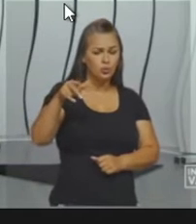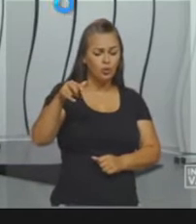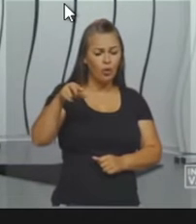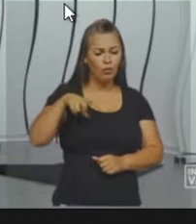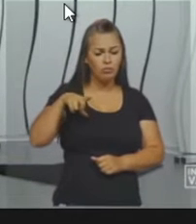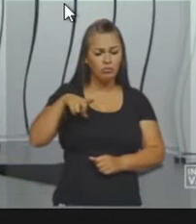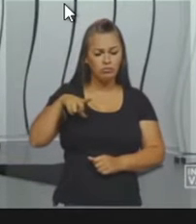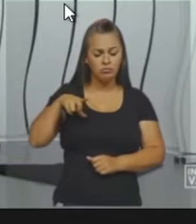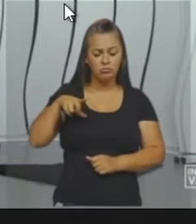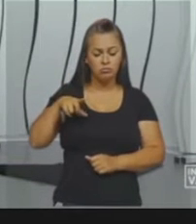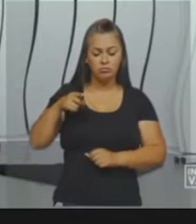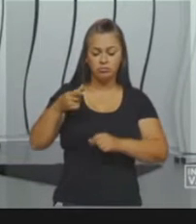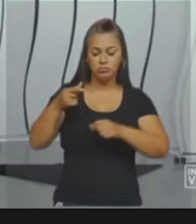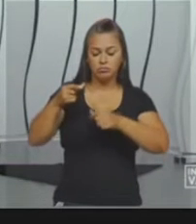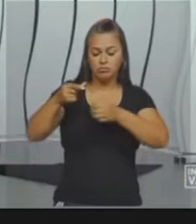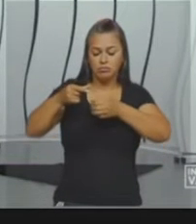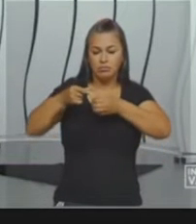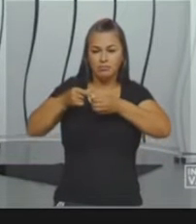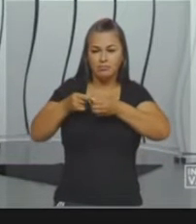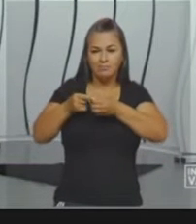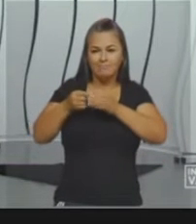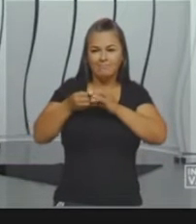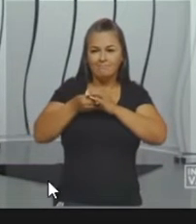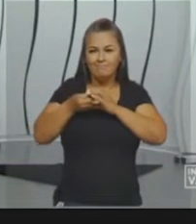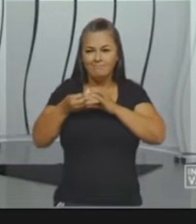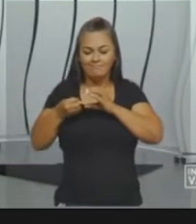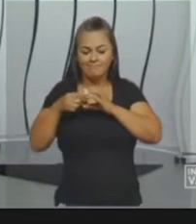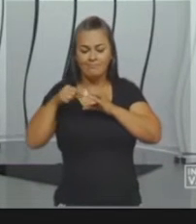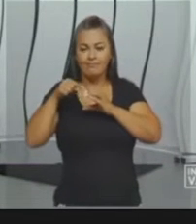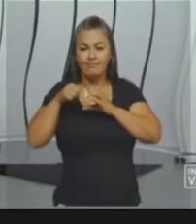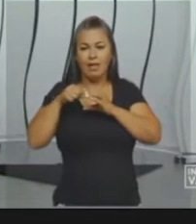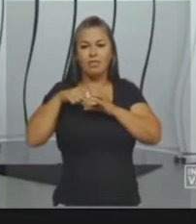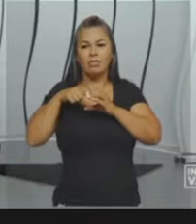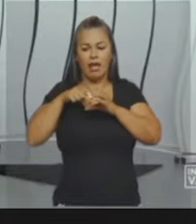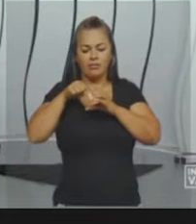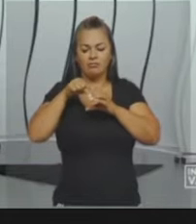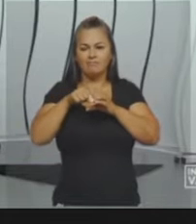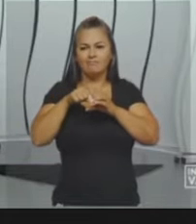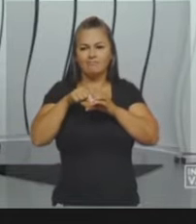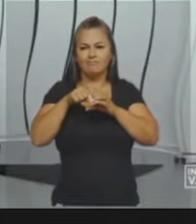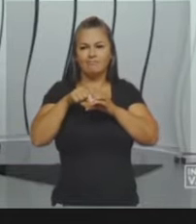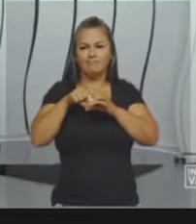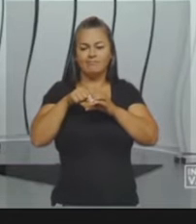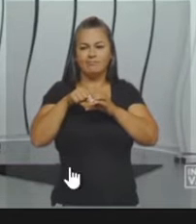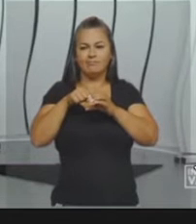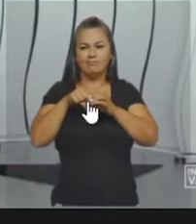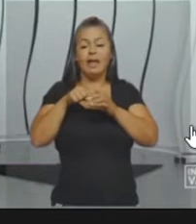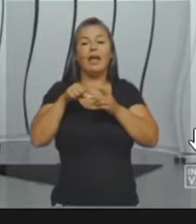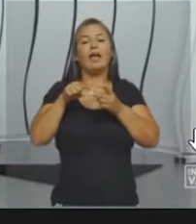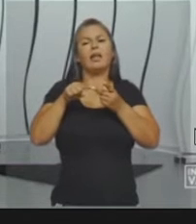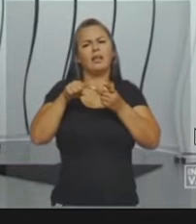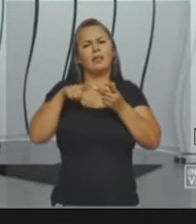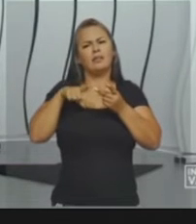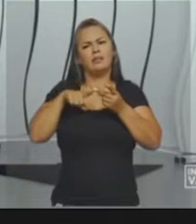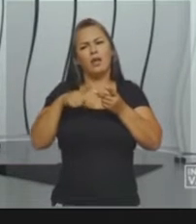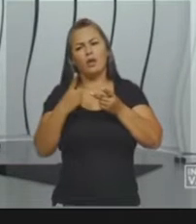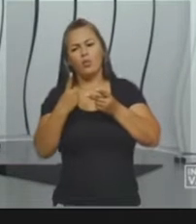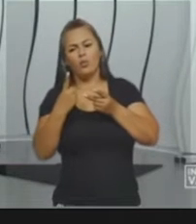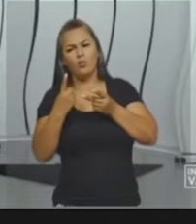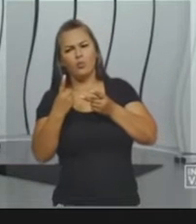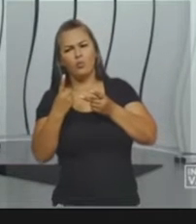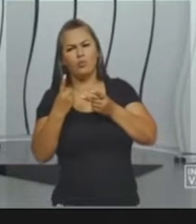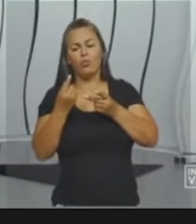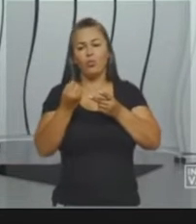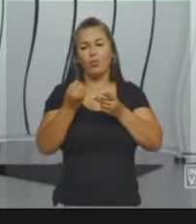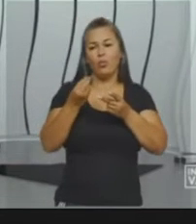esses organismos são células com núcleo, são unicelulares ou pluricelulares. Então, tem